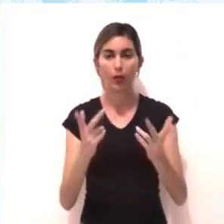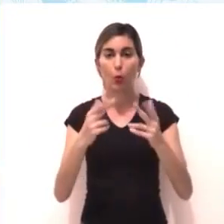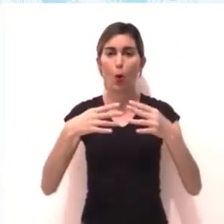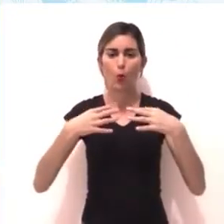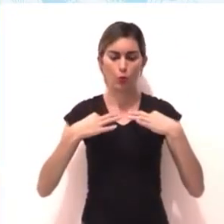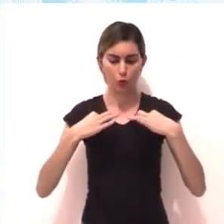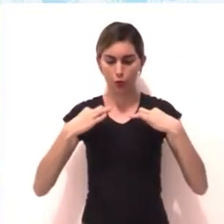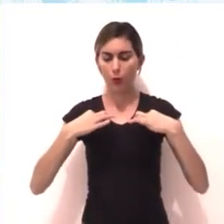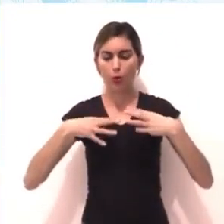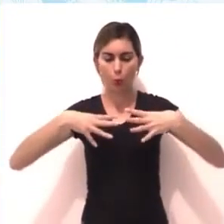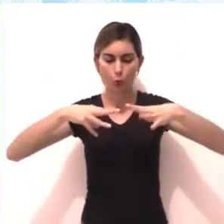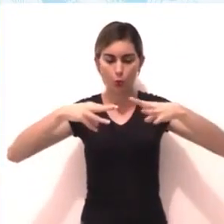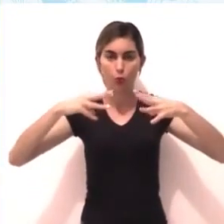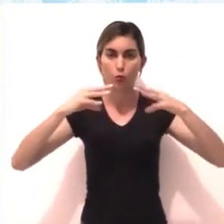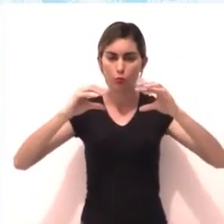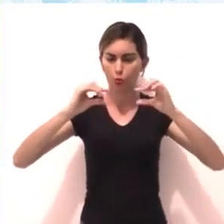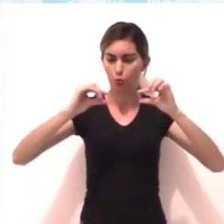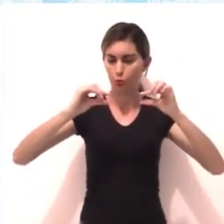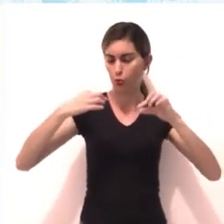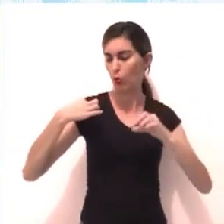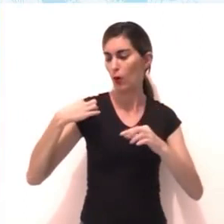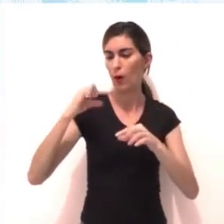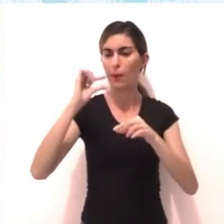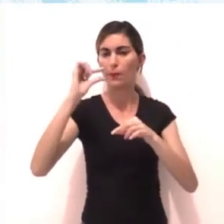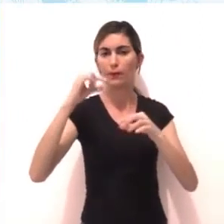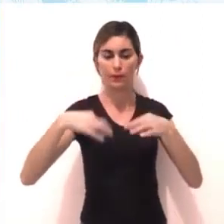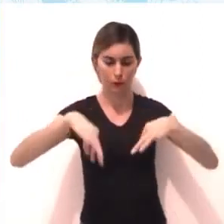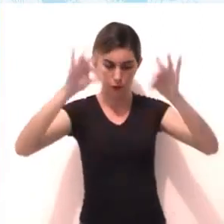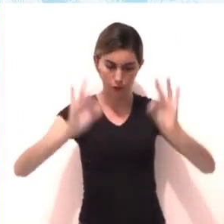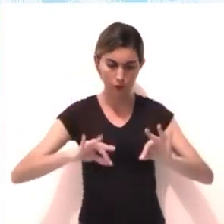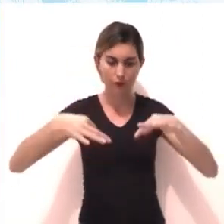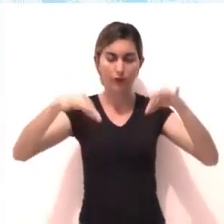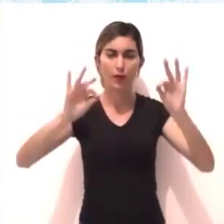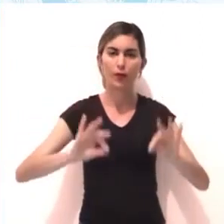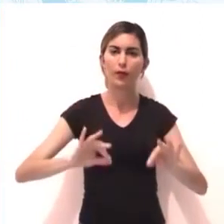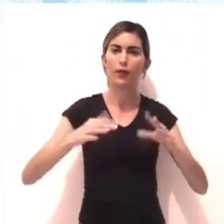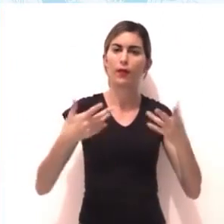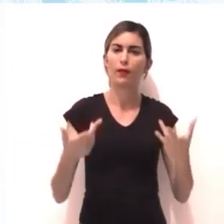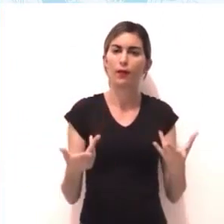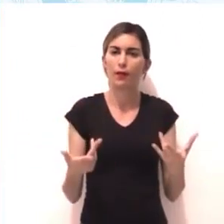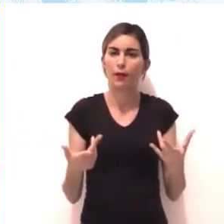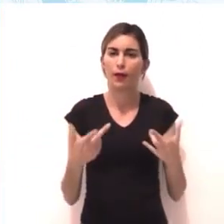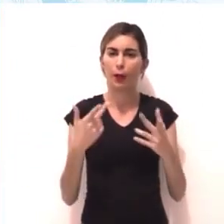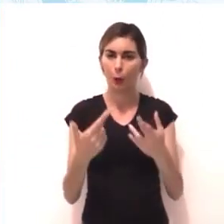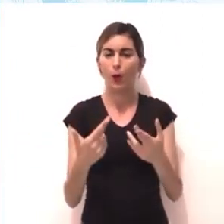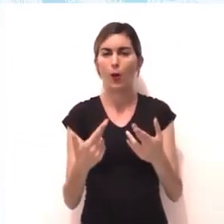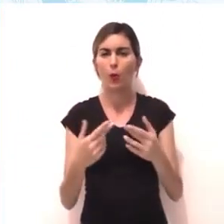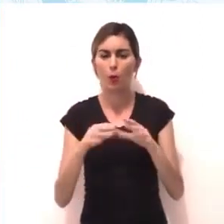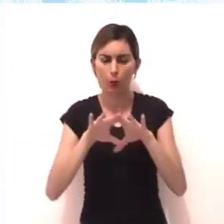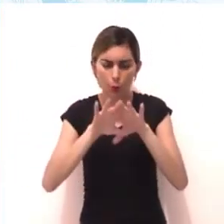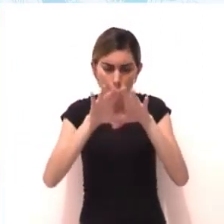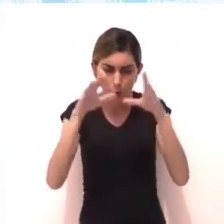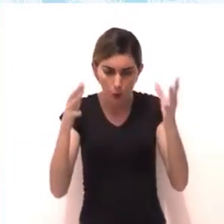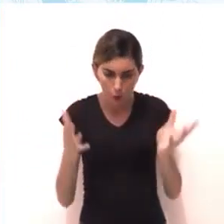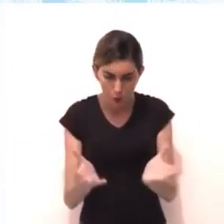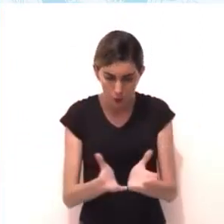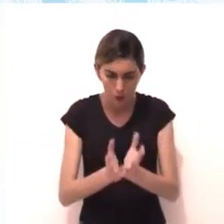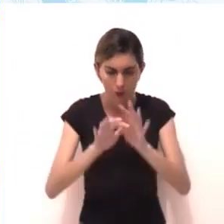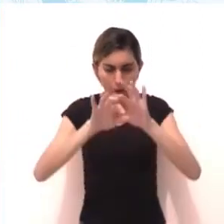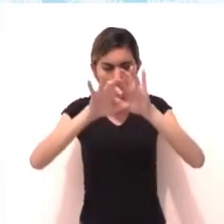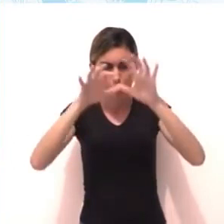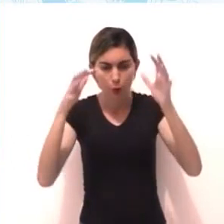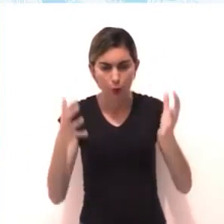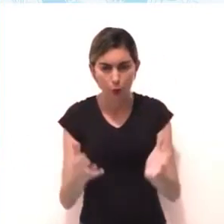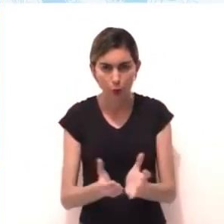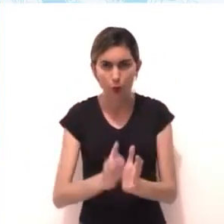imagem, o efeito estufa intensificado pelo homem. Se eu tenho uma grossa camada de gás carbônico,